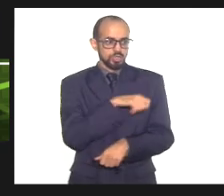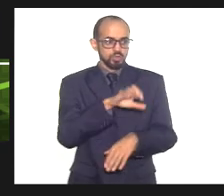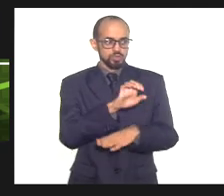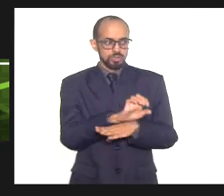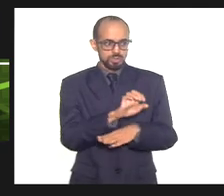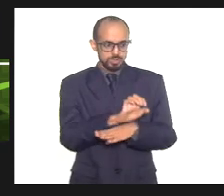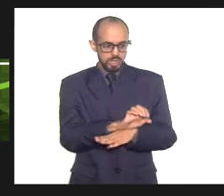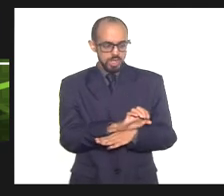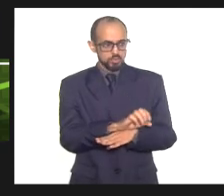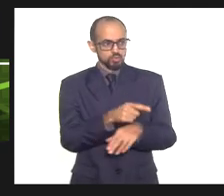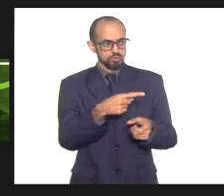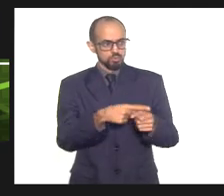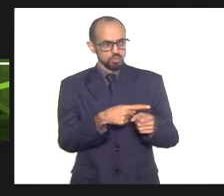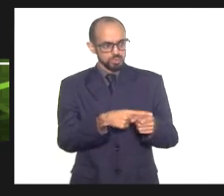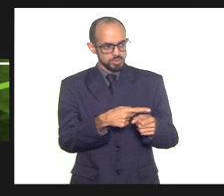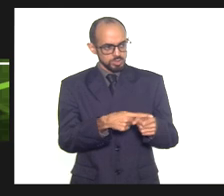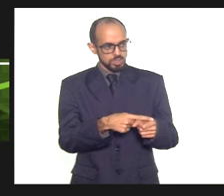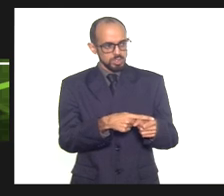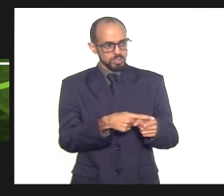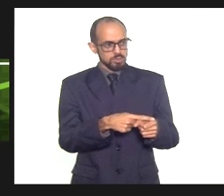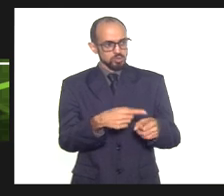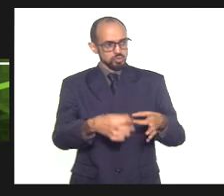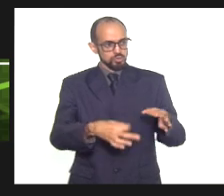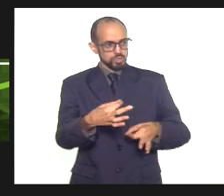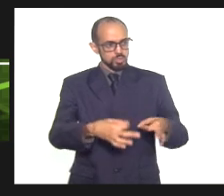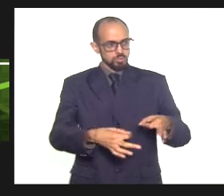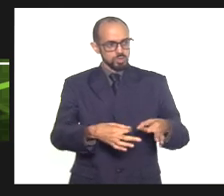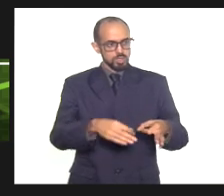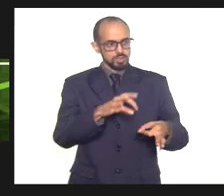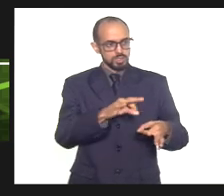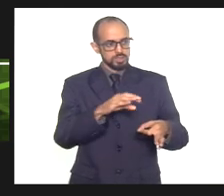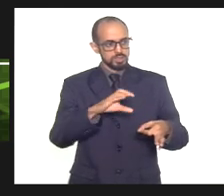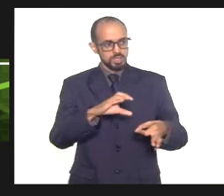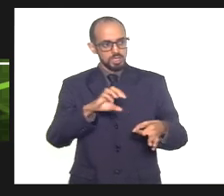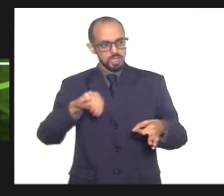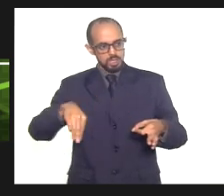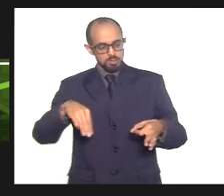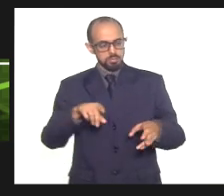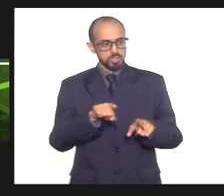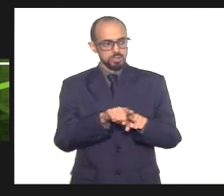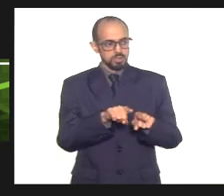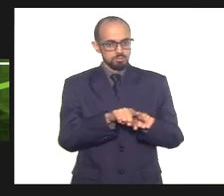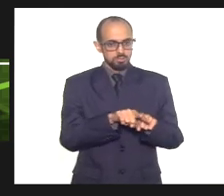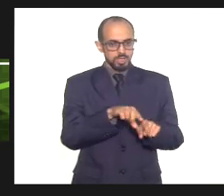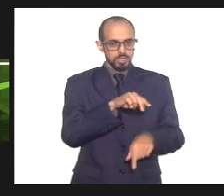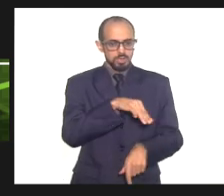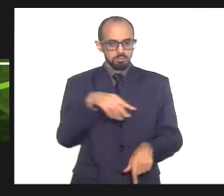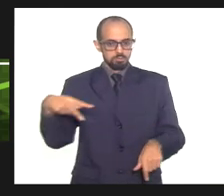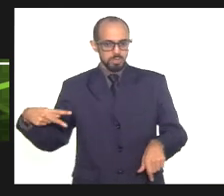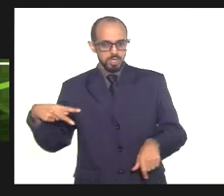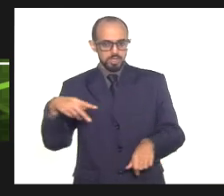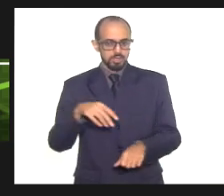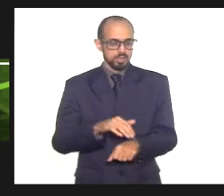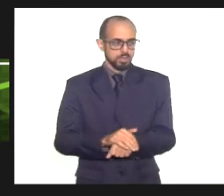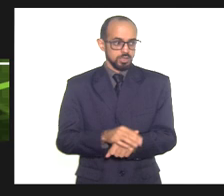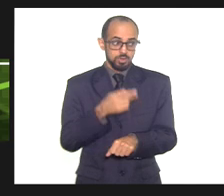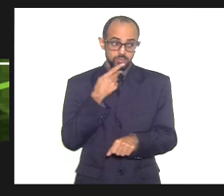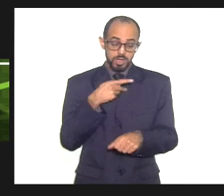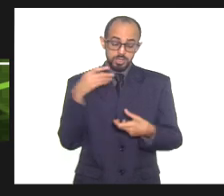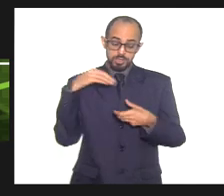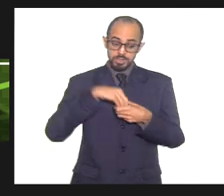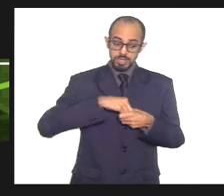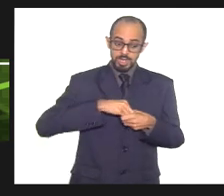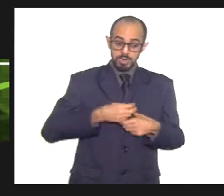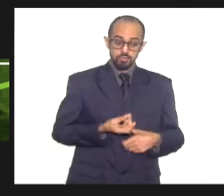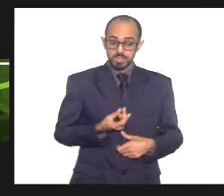dos municípios, dos tribunais de contas estaduais, da ANP. Não fala as auditorias internas